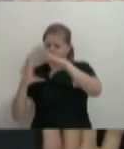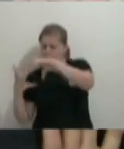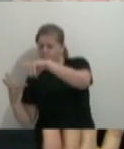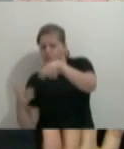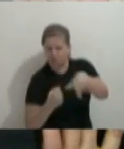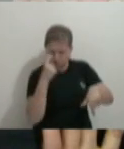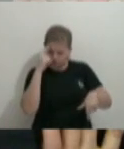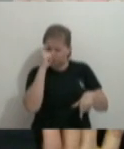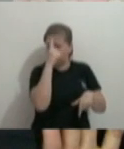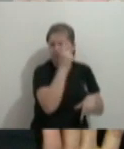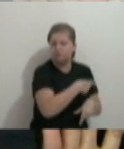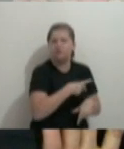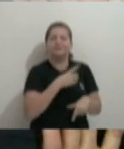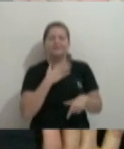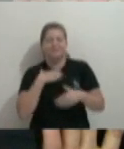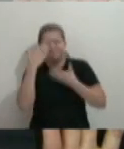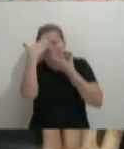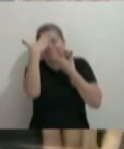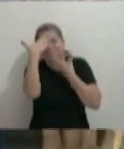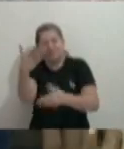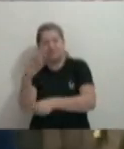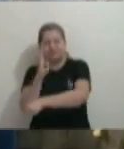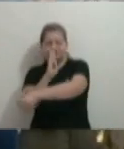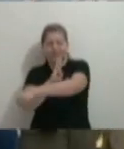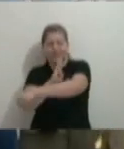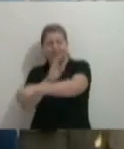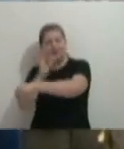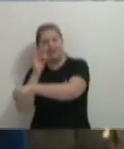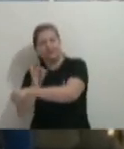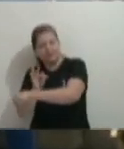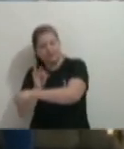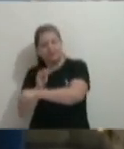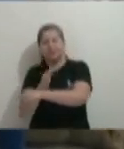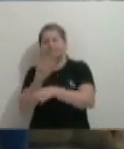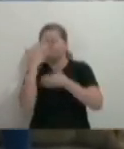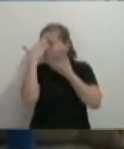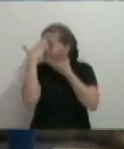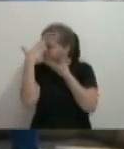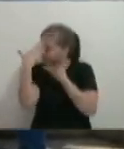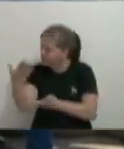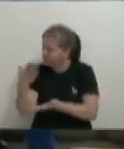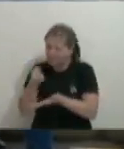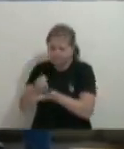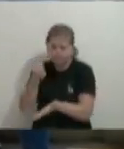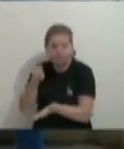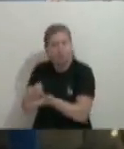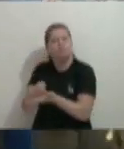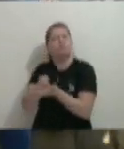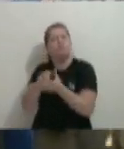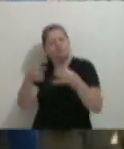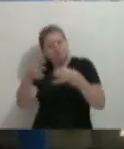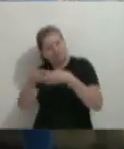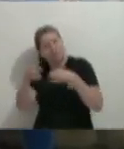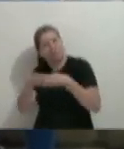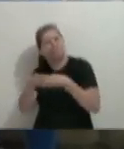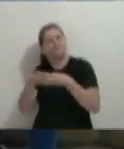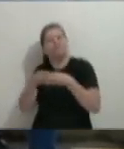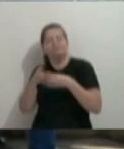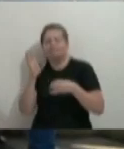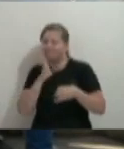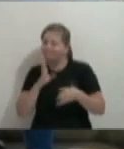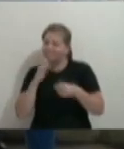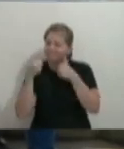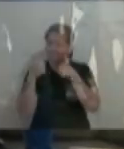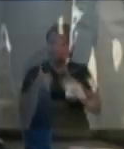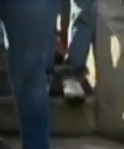dificuldades. Não posso deixar de mencionar e agradecer a Igreja Batista Filadélfia, que tem dado todo o apoio também para